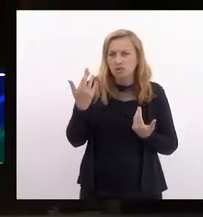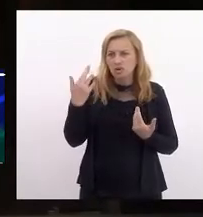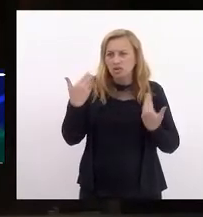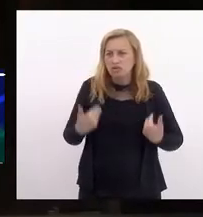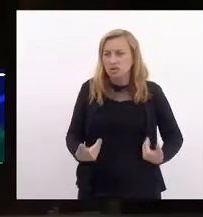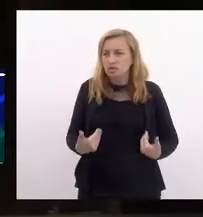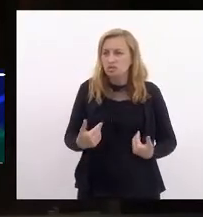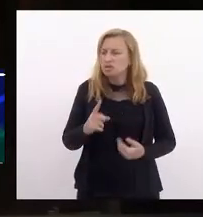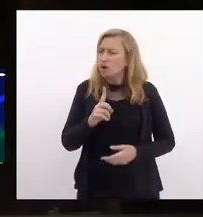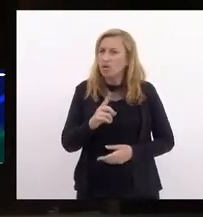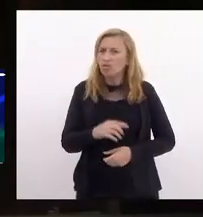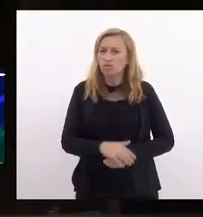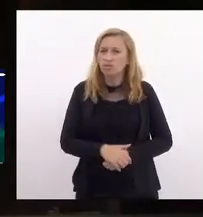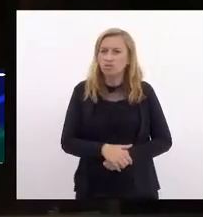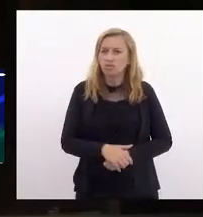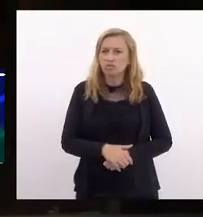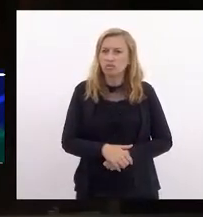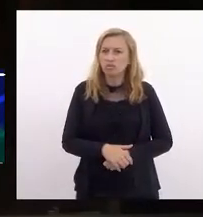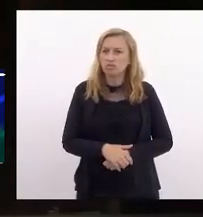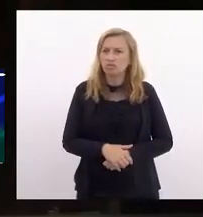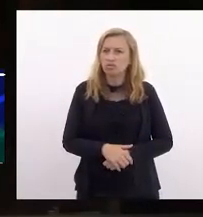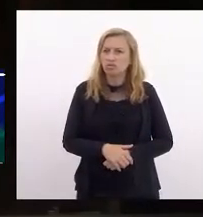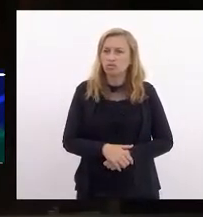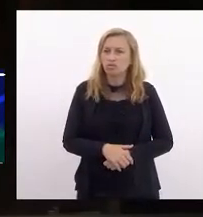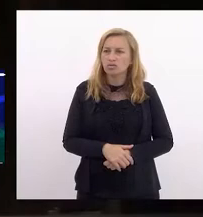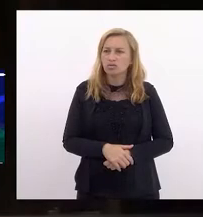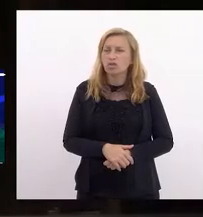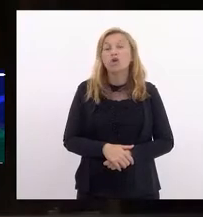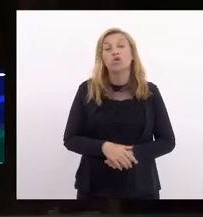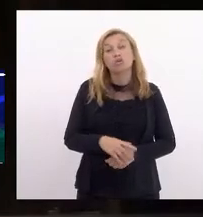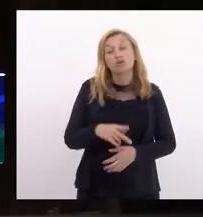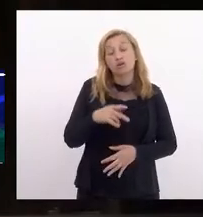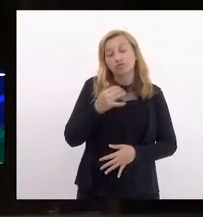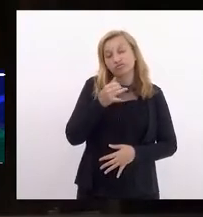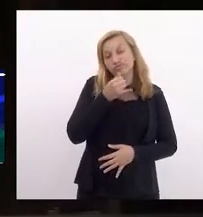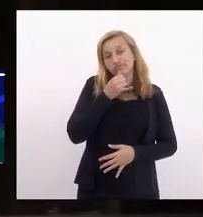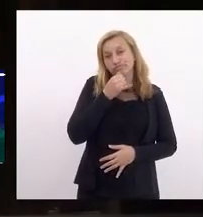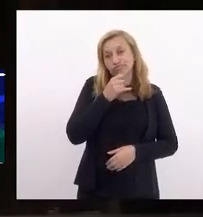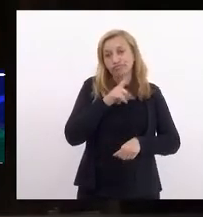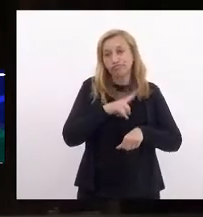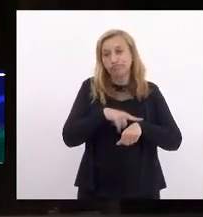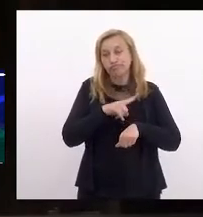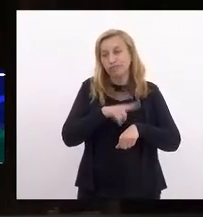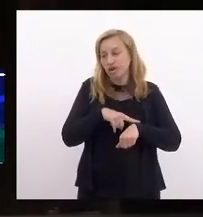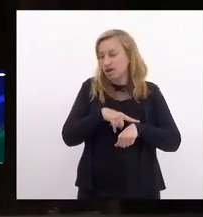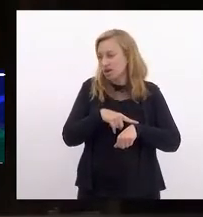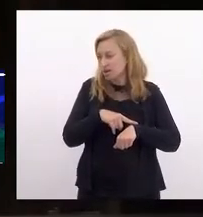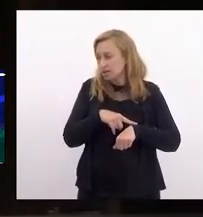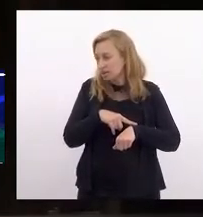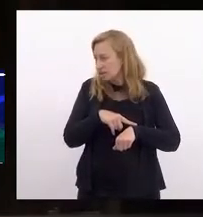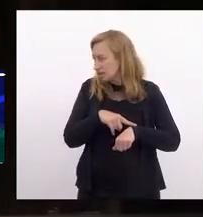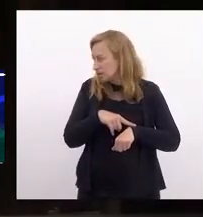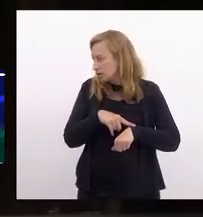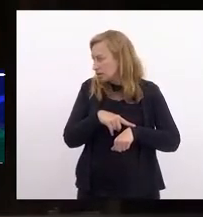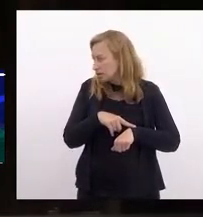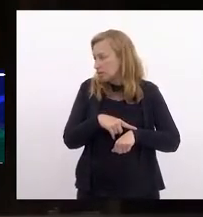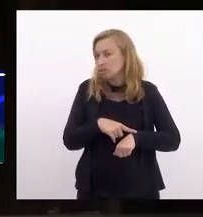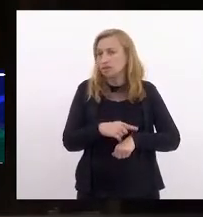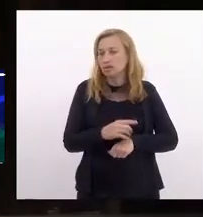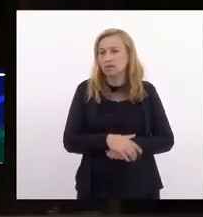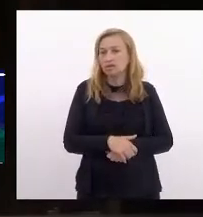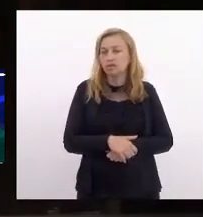Claro que não e o que é o lamento neste momento é um exagero muita gente evidentemente